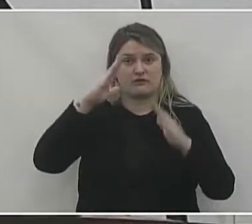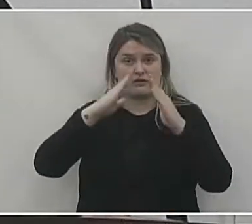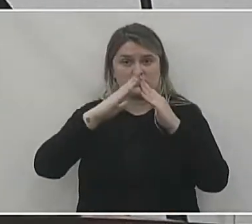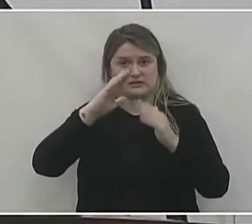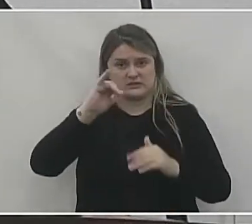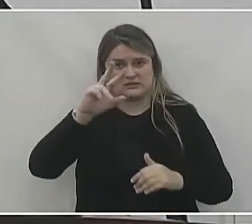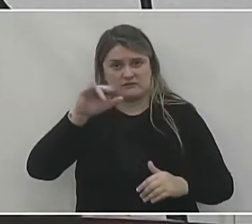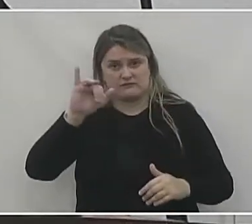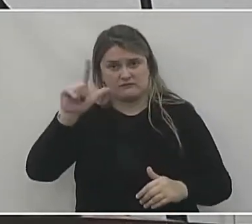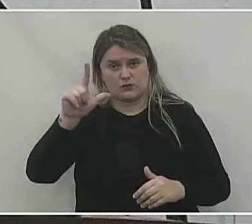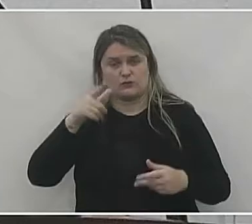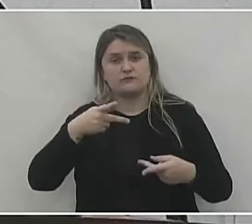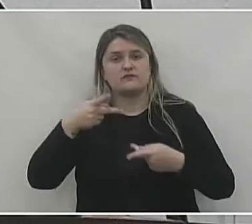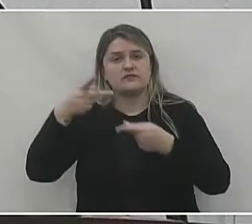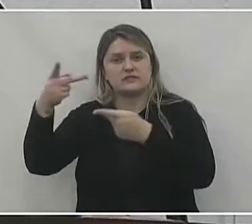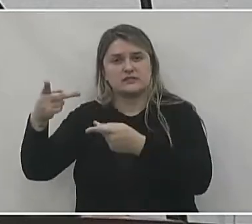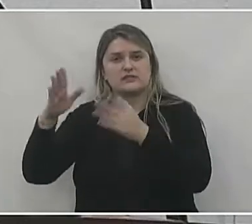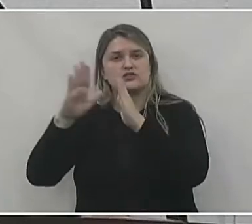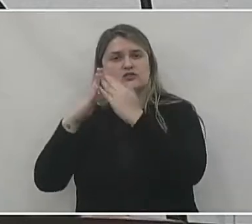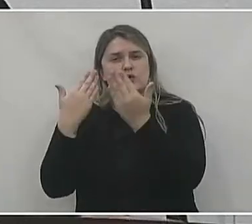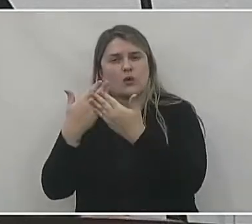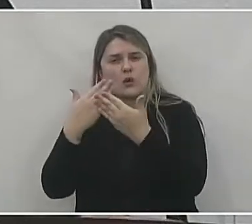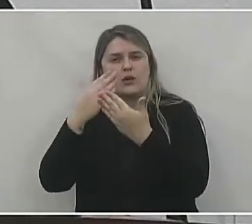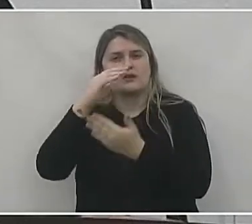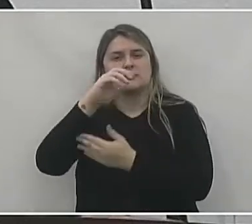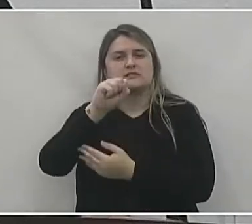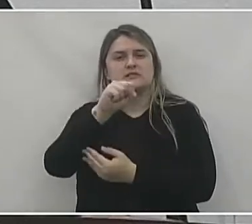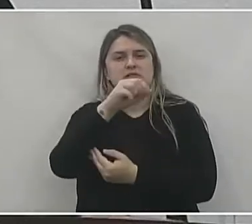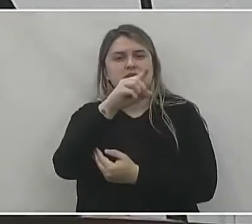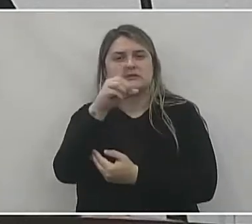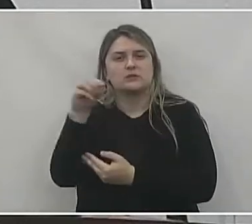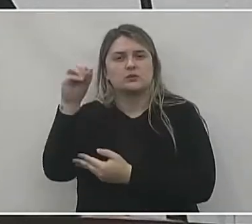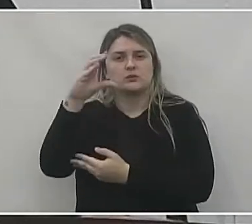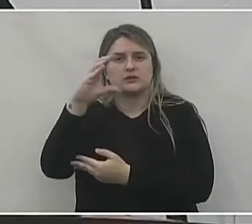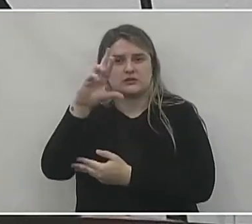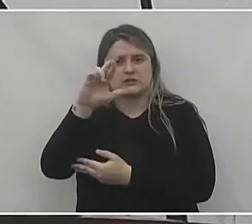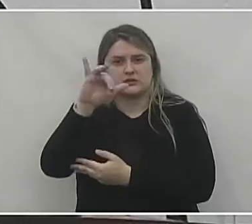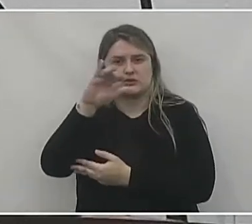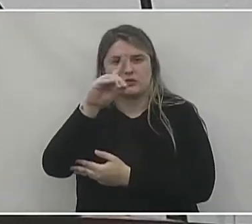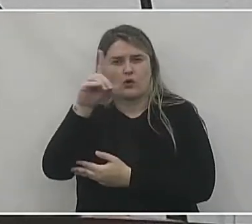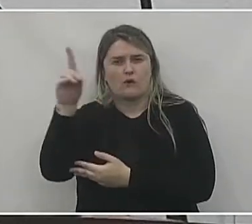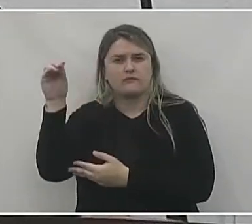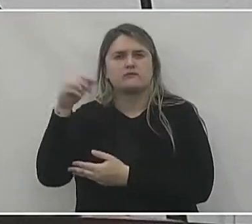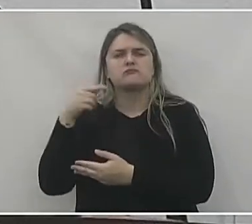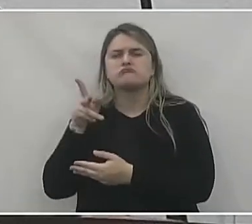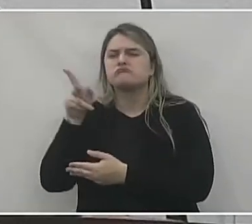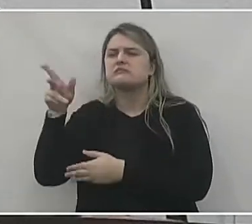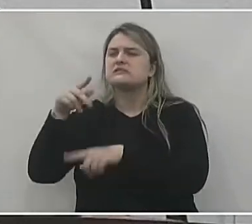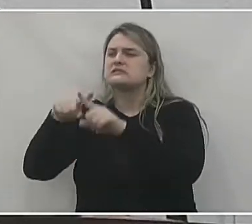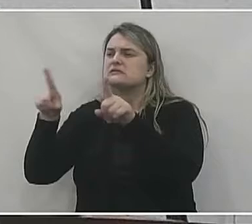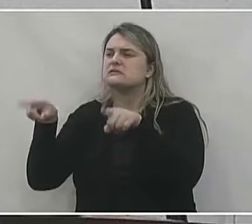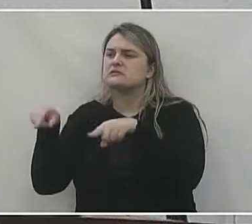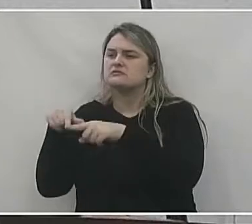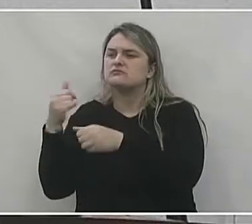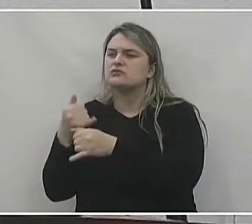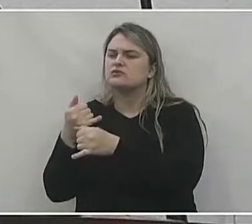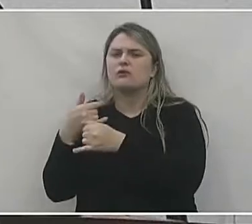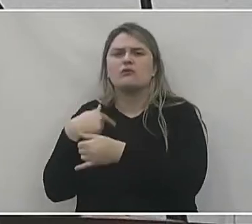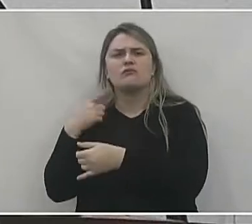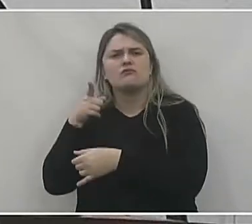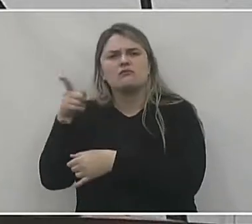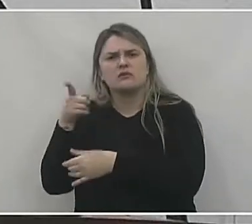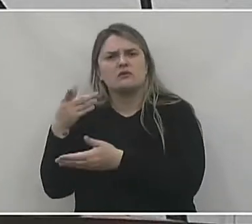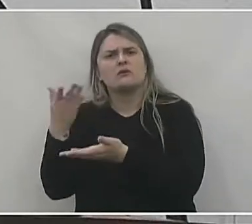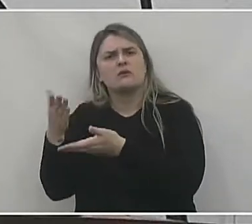eu fui fazer uma visita ao Colégio São Cristóvão, entrei na sala da diretora e eu disse para a diretora, eu vim aqui hoje para